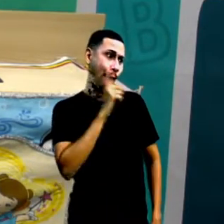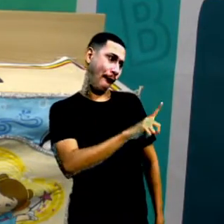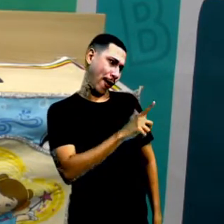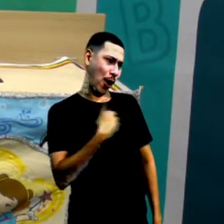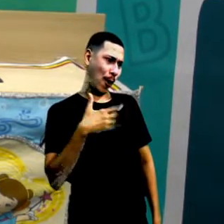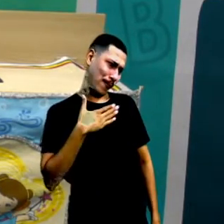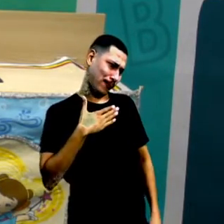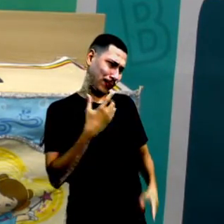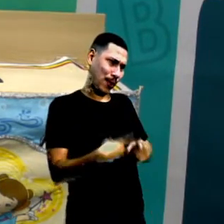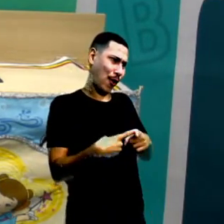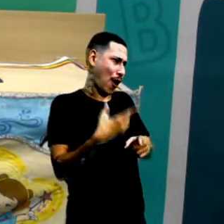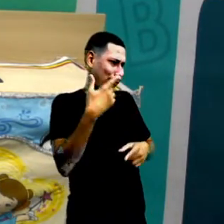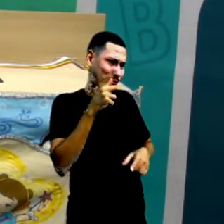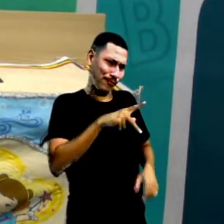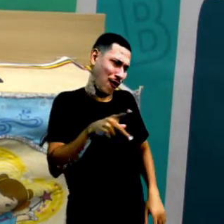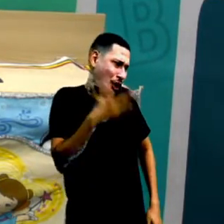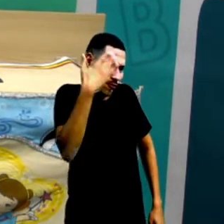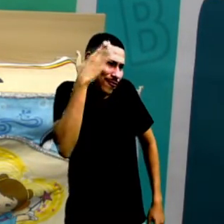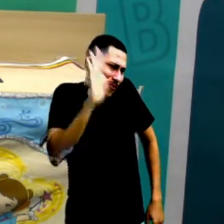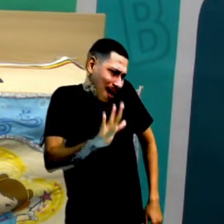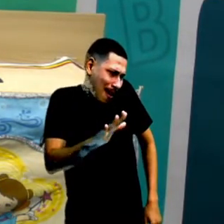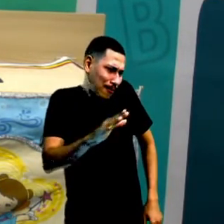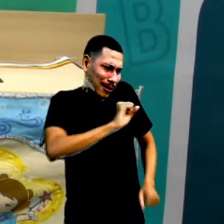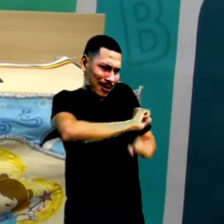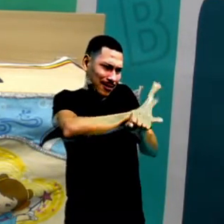Brasil onde é que se ela não está pronta a maneira